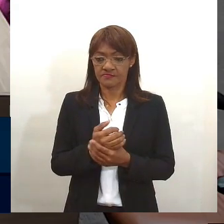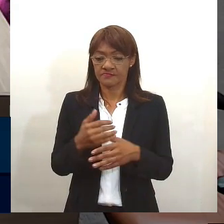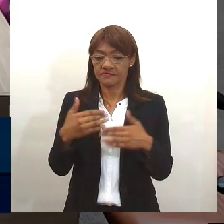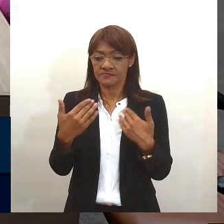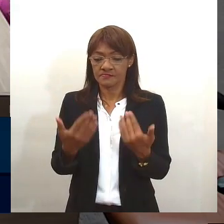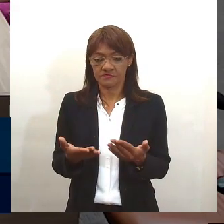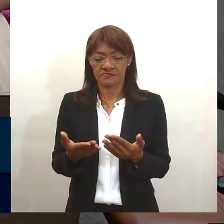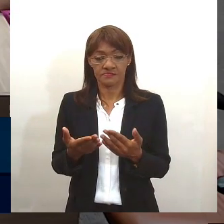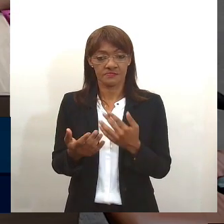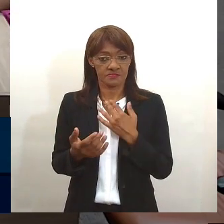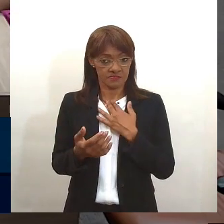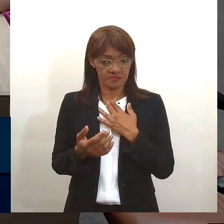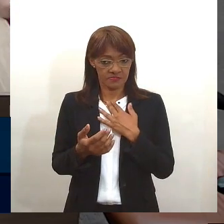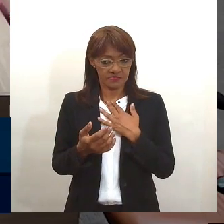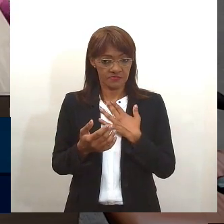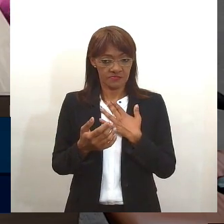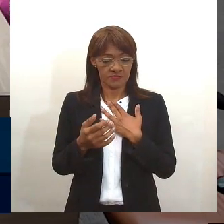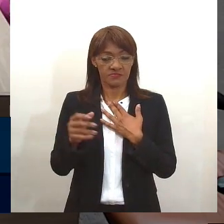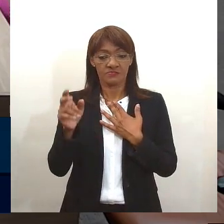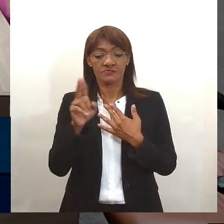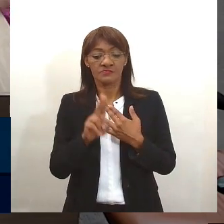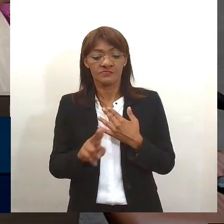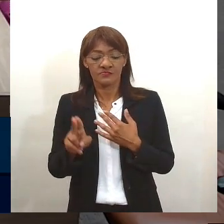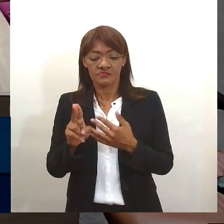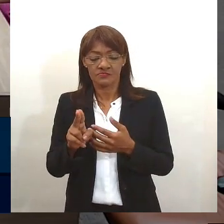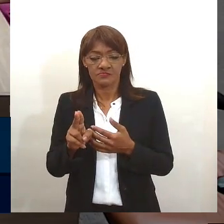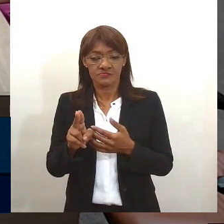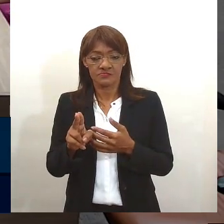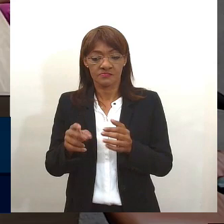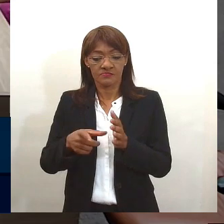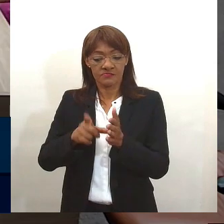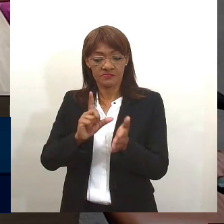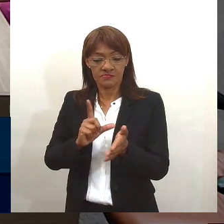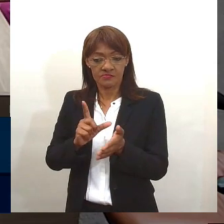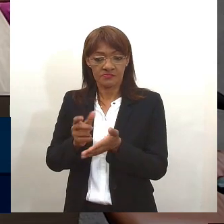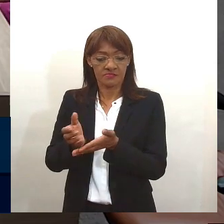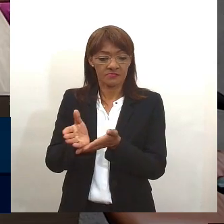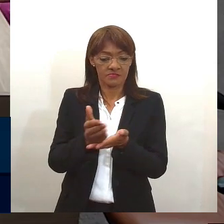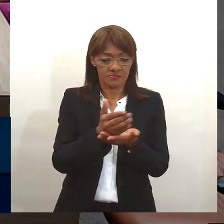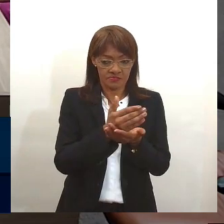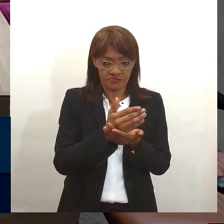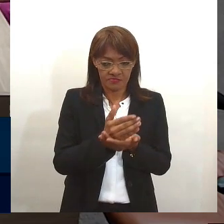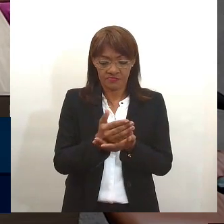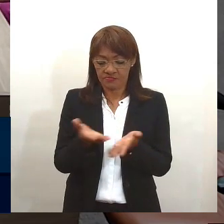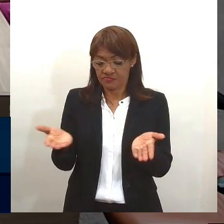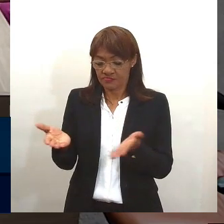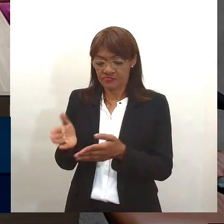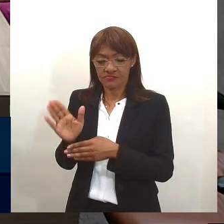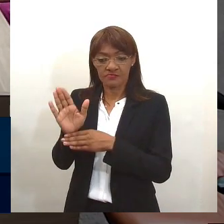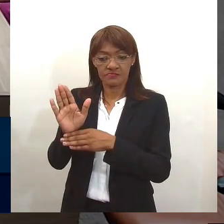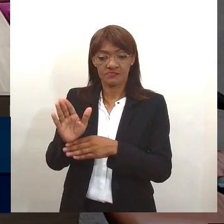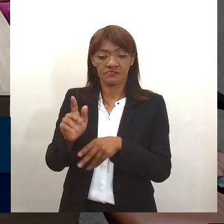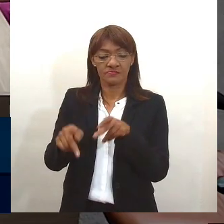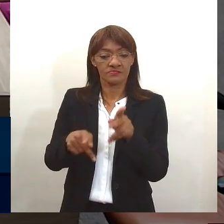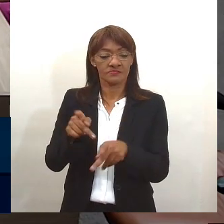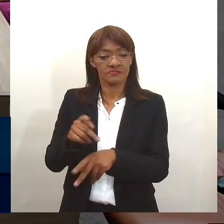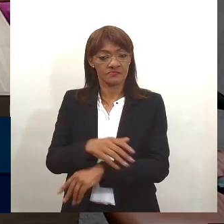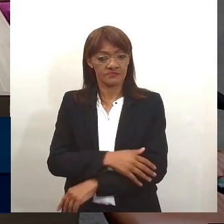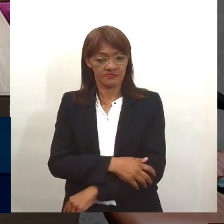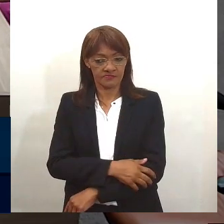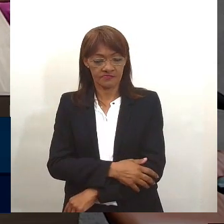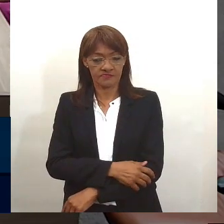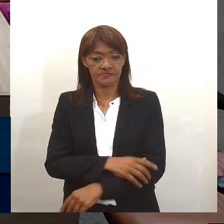arrecadou para a população, para o benefício da população. A gente pode citar também o RodBem, foi uma renúncia fiscal que passou por essa